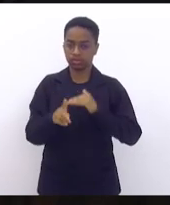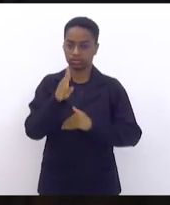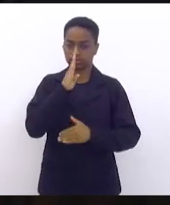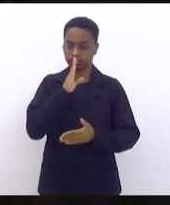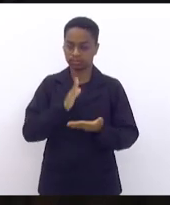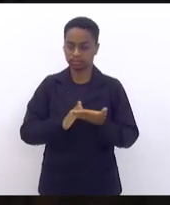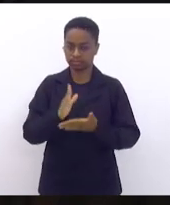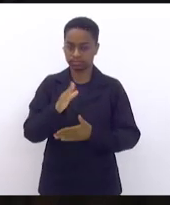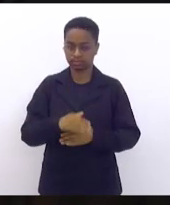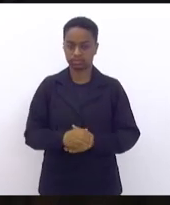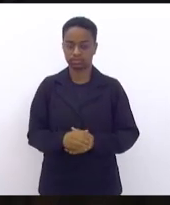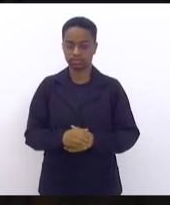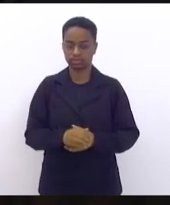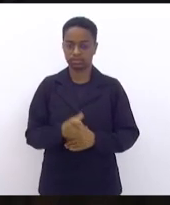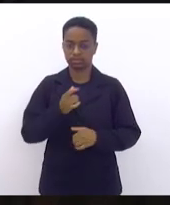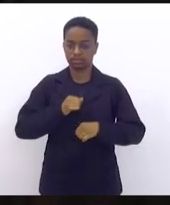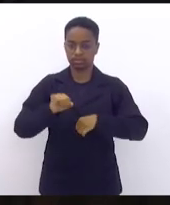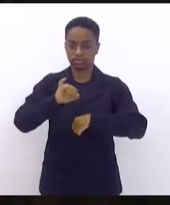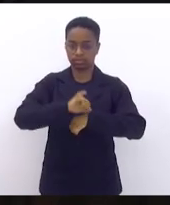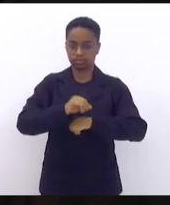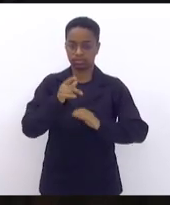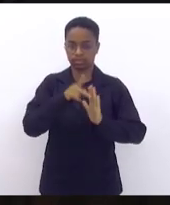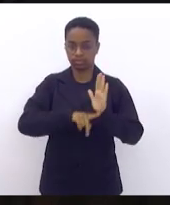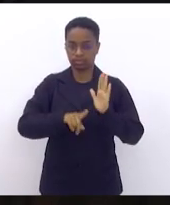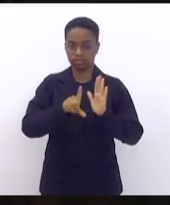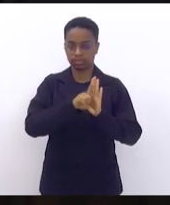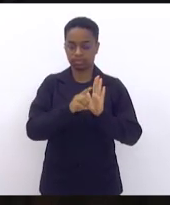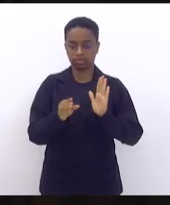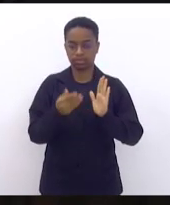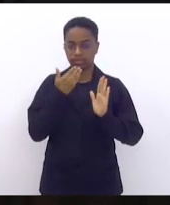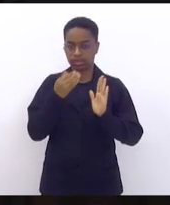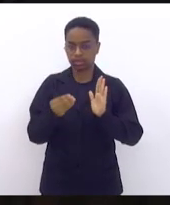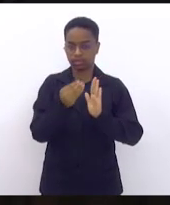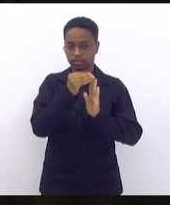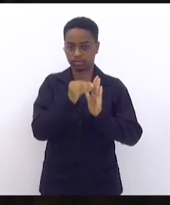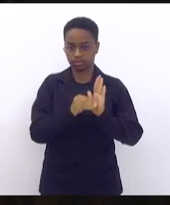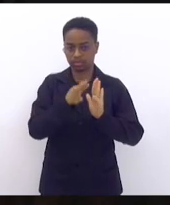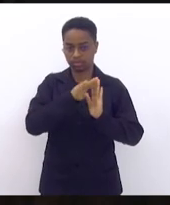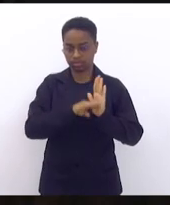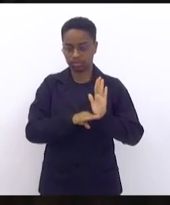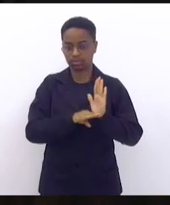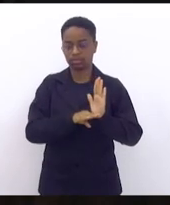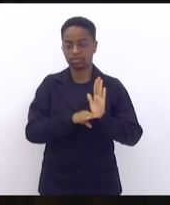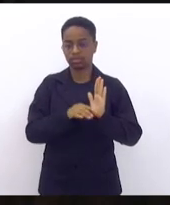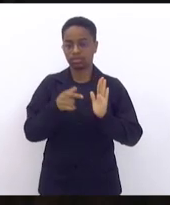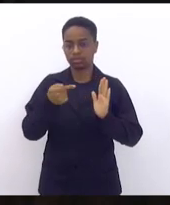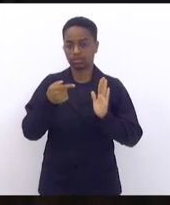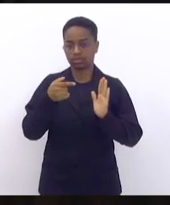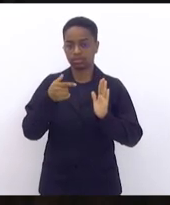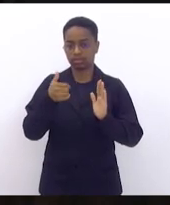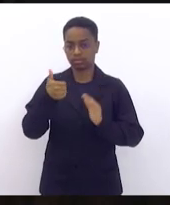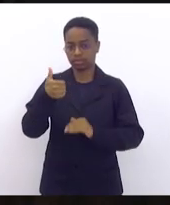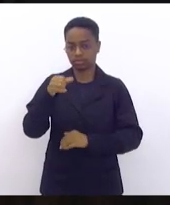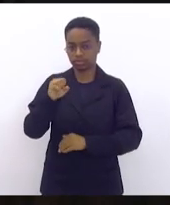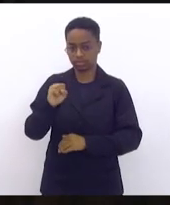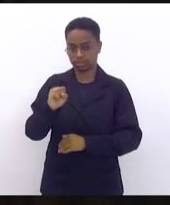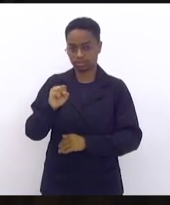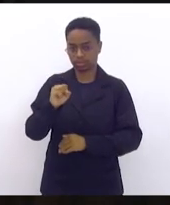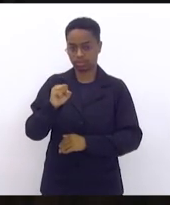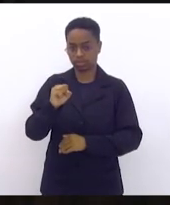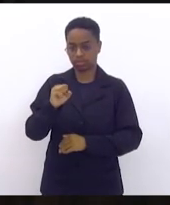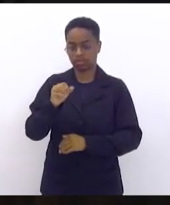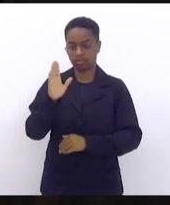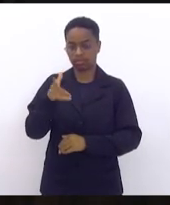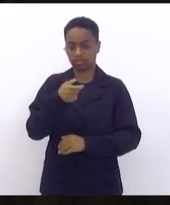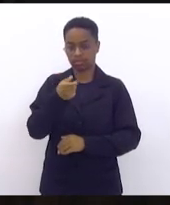aprovam, mandem como estão, aprovado. Há sobre a mesa requerimento de inclusão na ordem do dia do projeto de lei 718-23, da